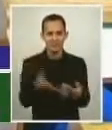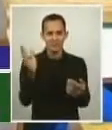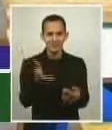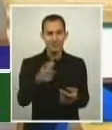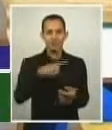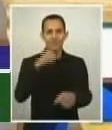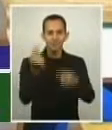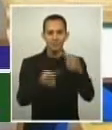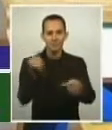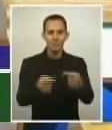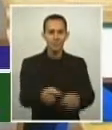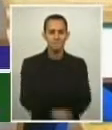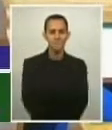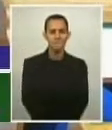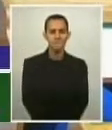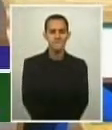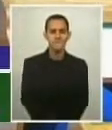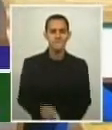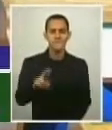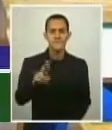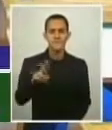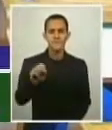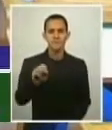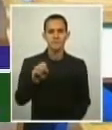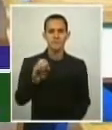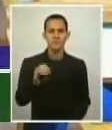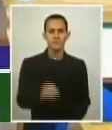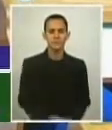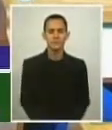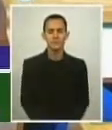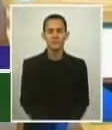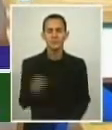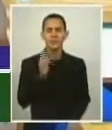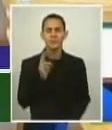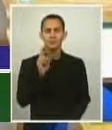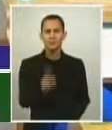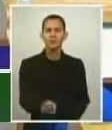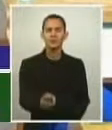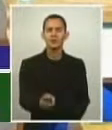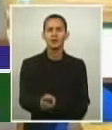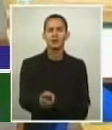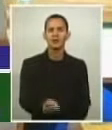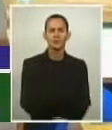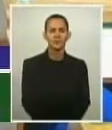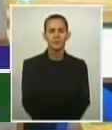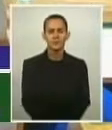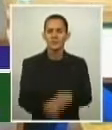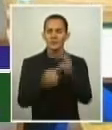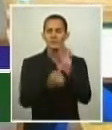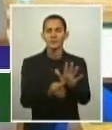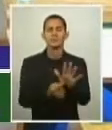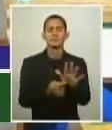trouxe ao debate russo russo representa representava ele